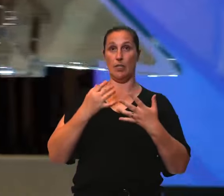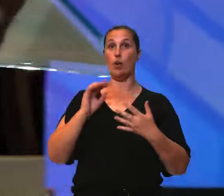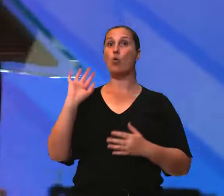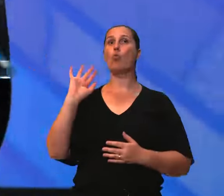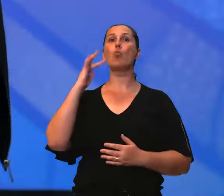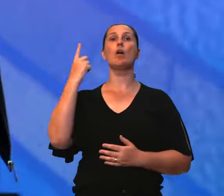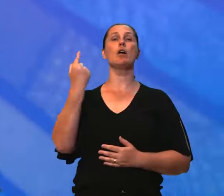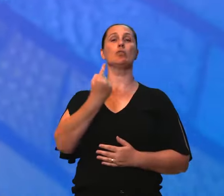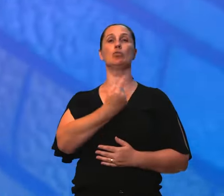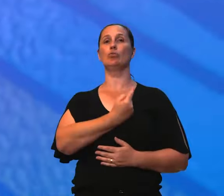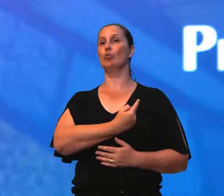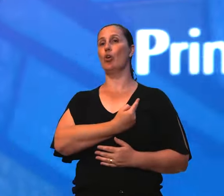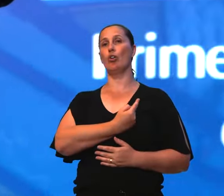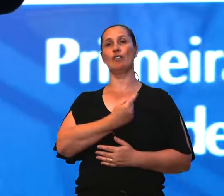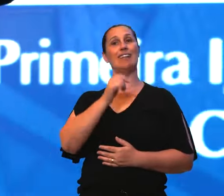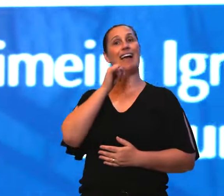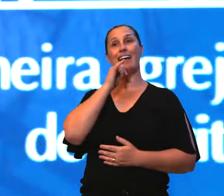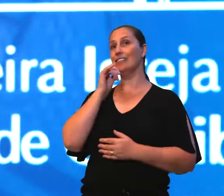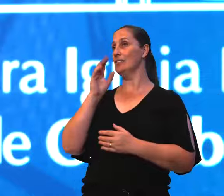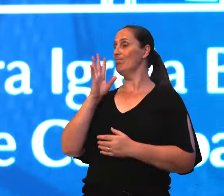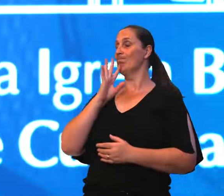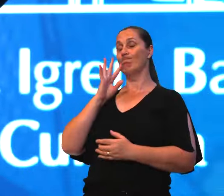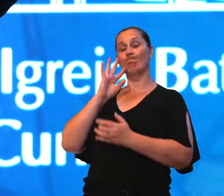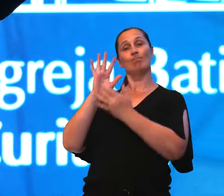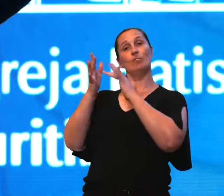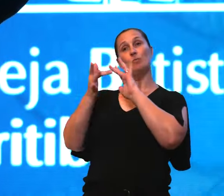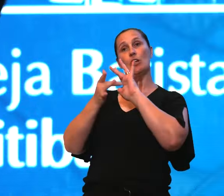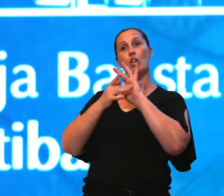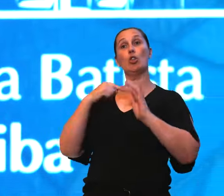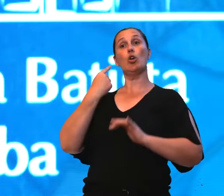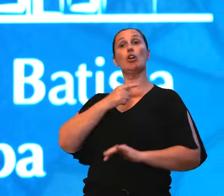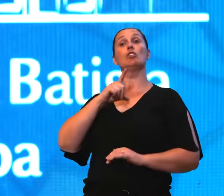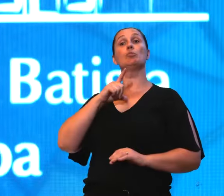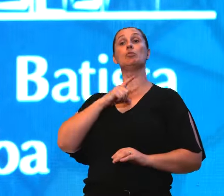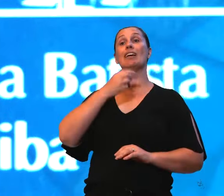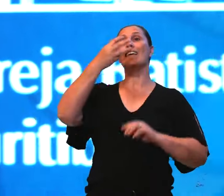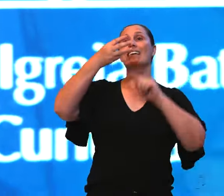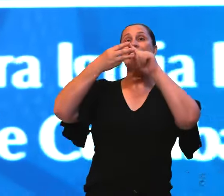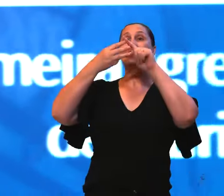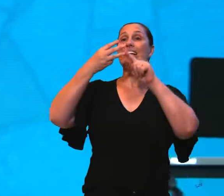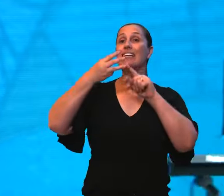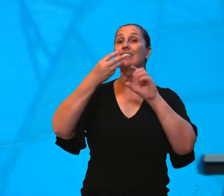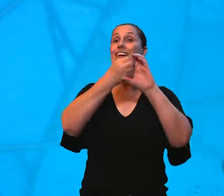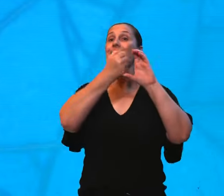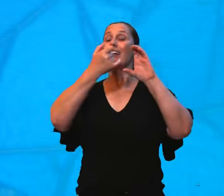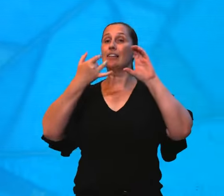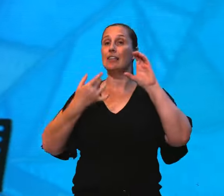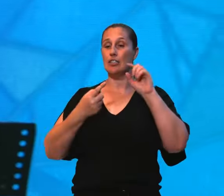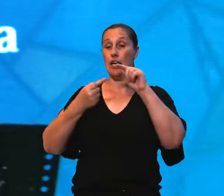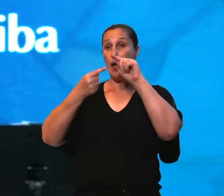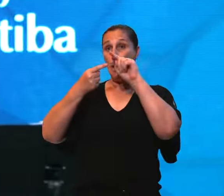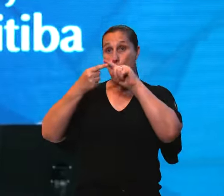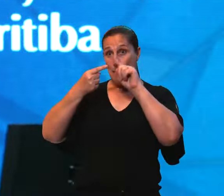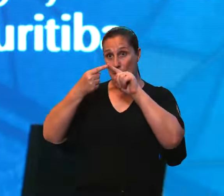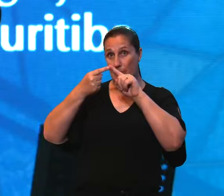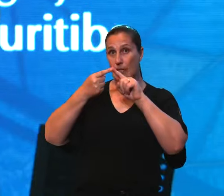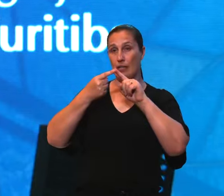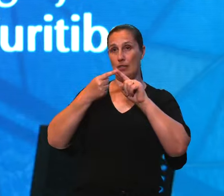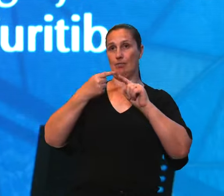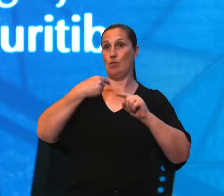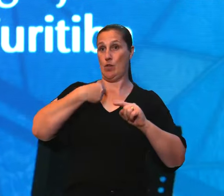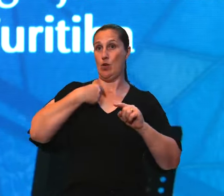não éramos do senhor nós tínhamos três características a primeira característica que eu tinha quando eu não